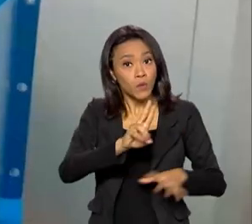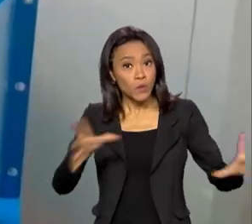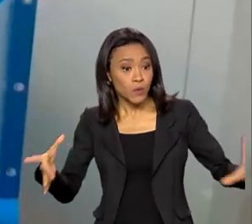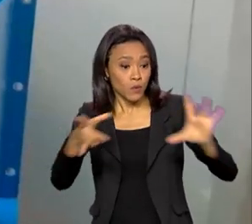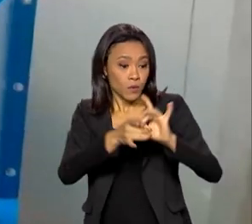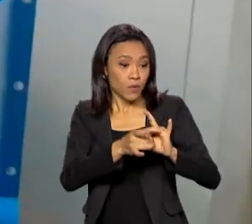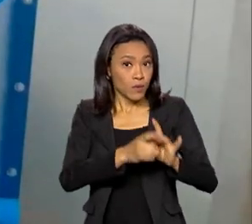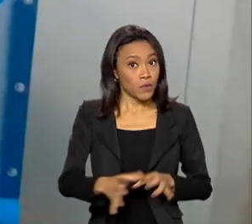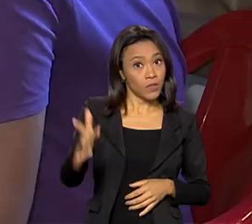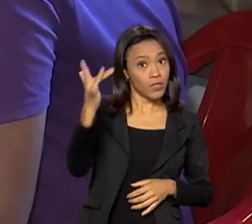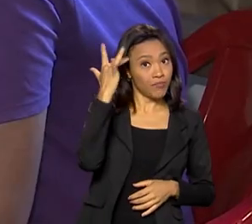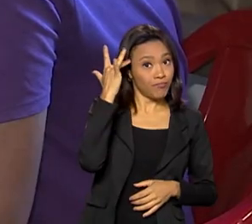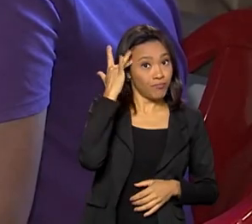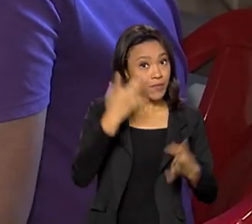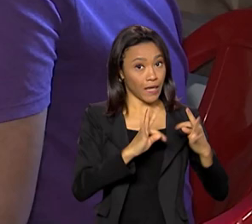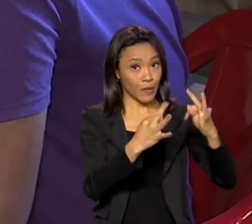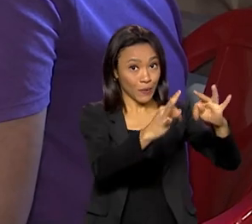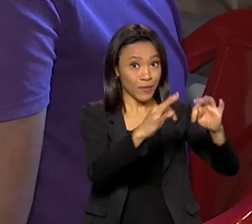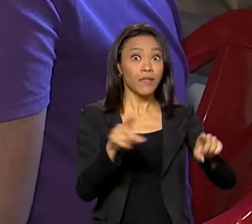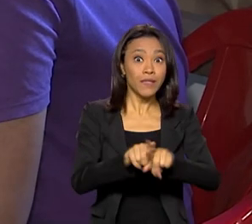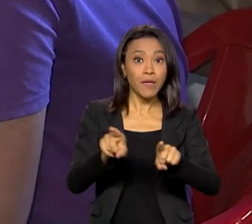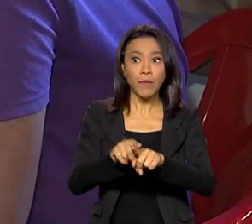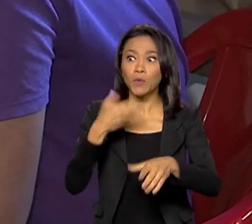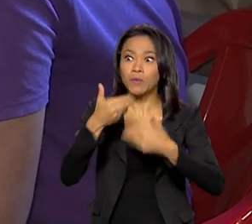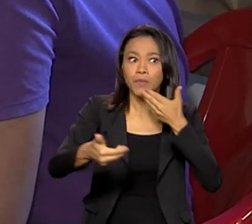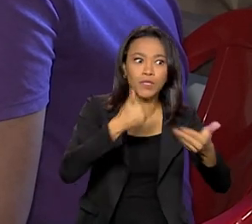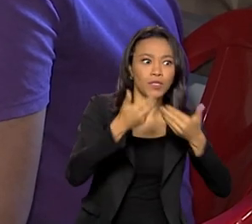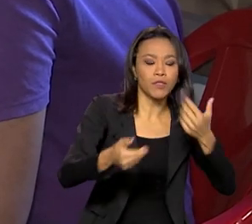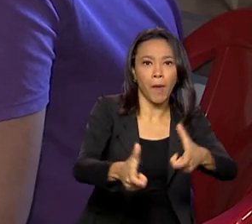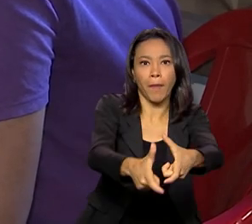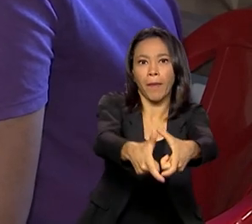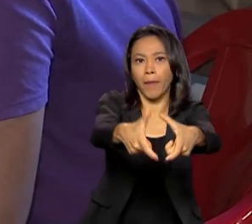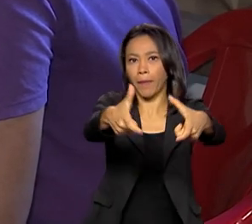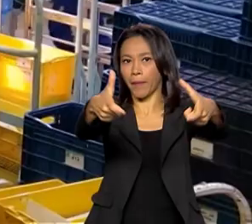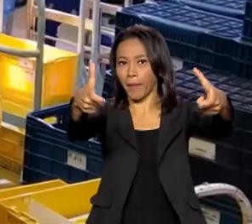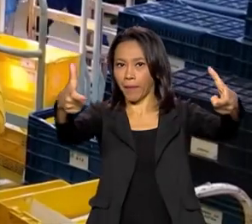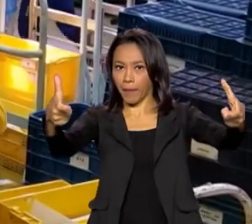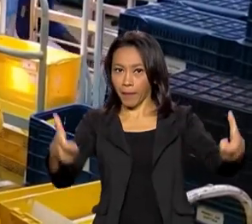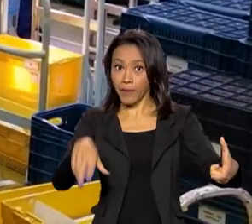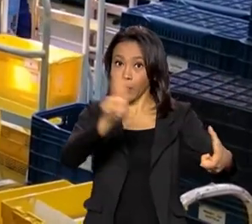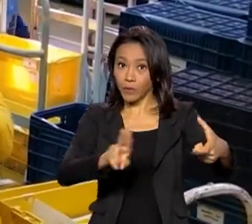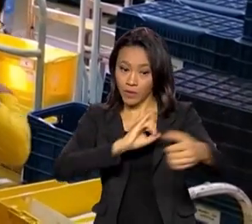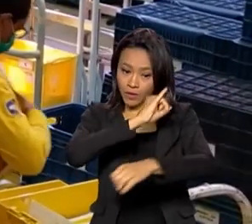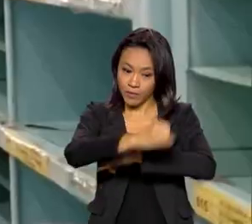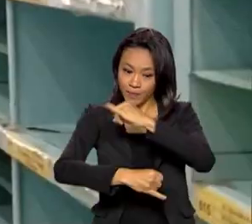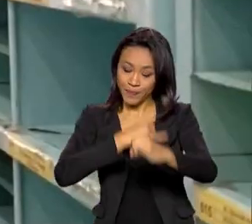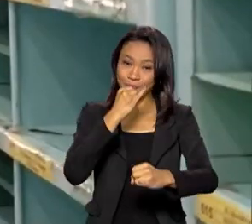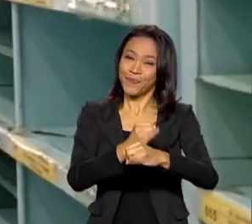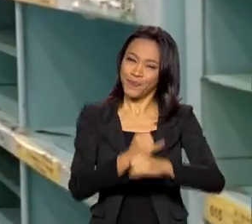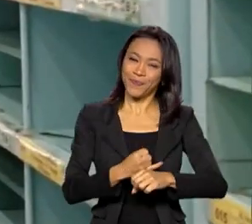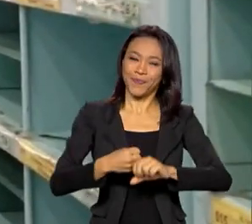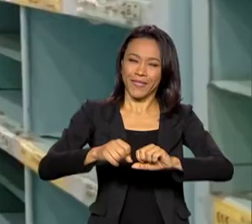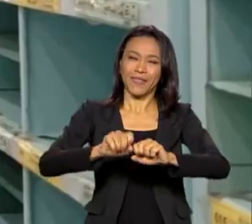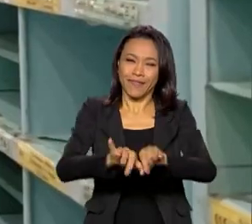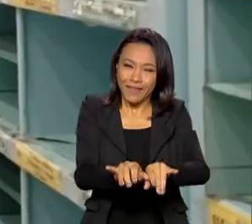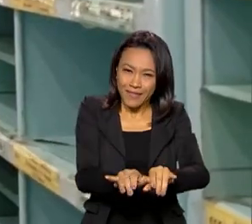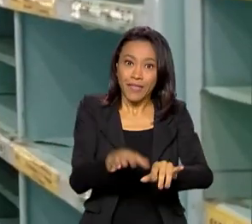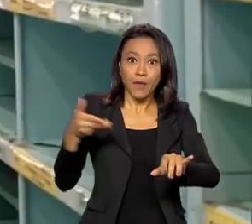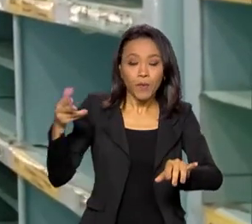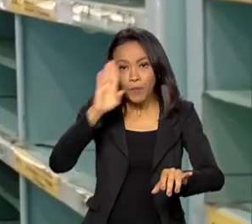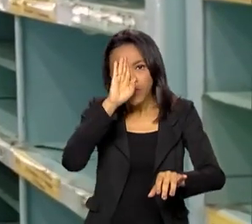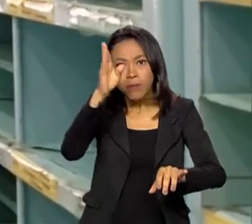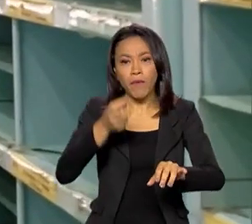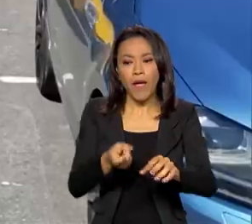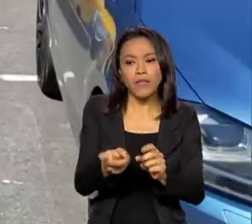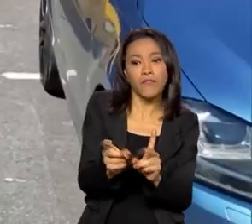demanda do consumidor, que está cada vez mais no mundo digital. Exemplo disso é o e-commerce, comércio eletrônico, que deu um